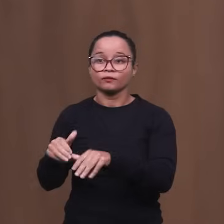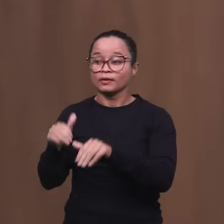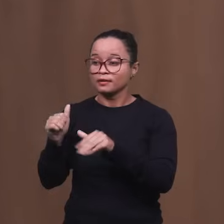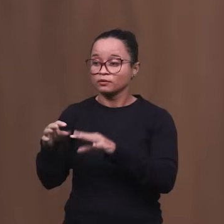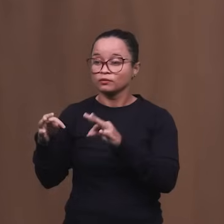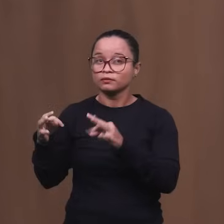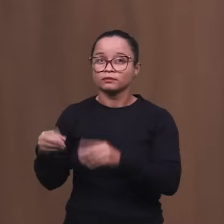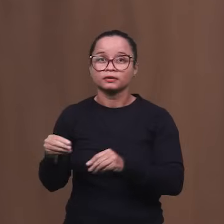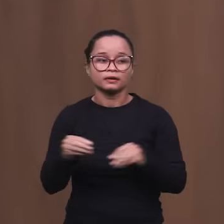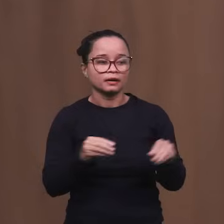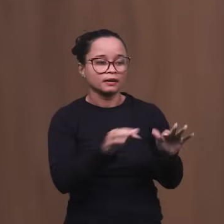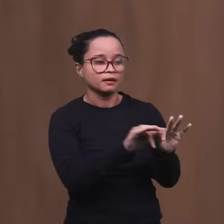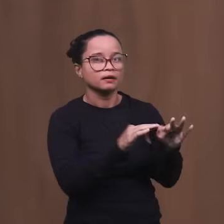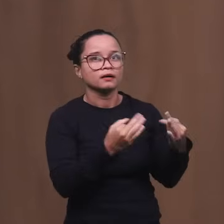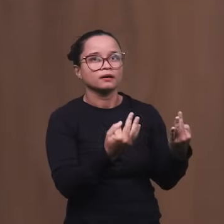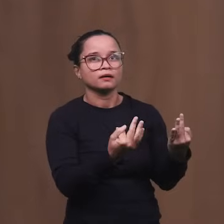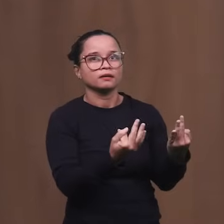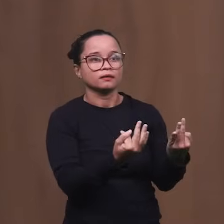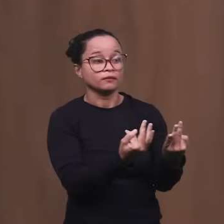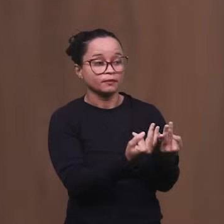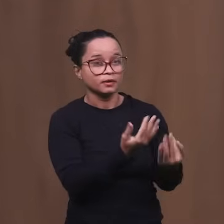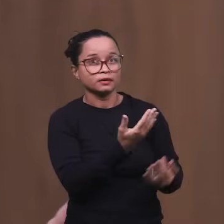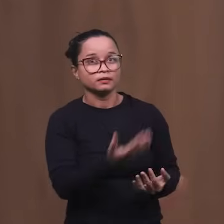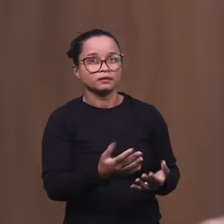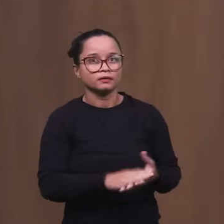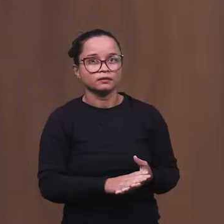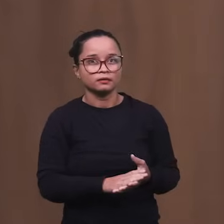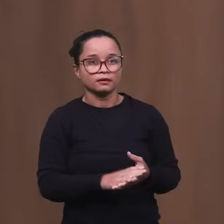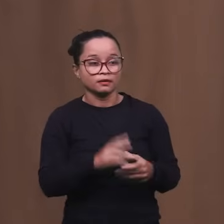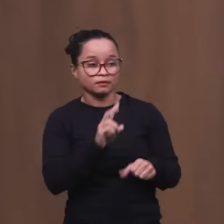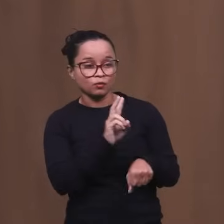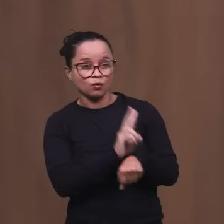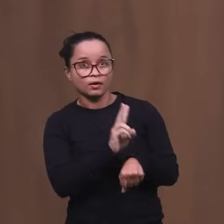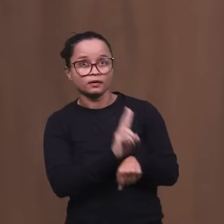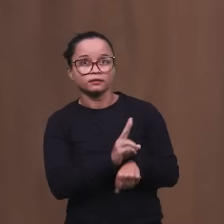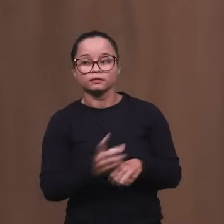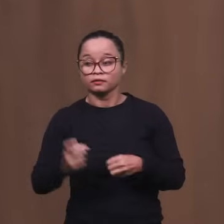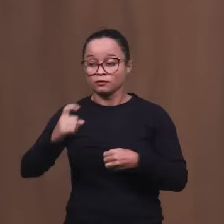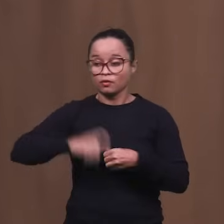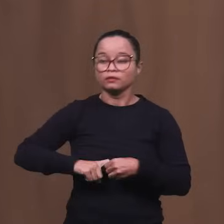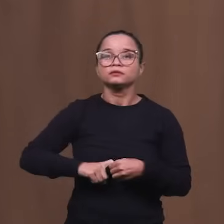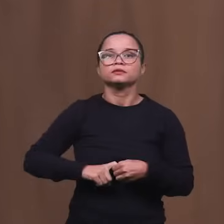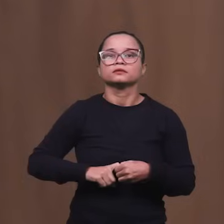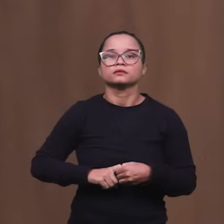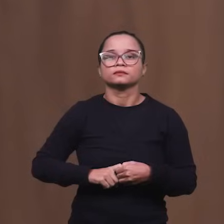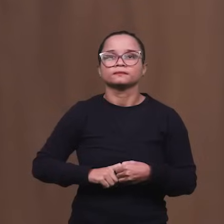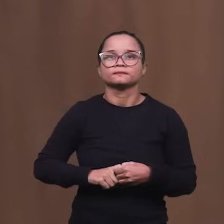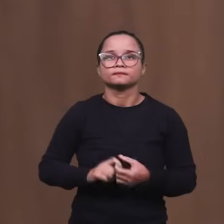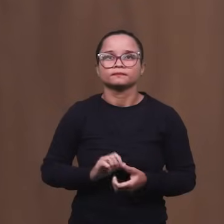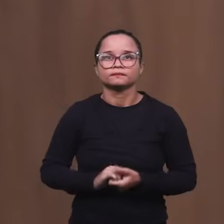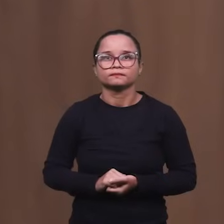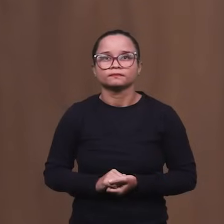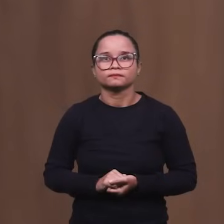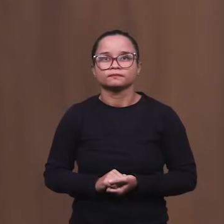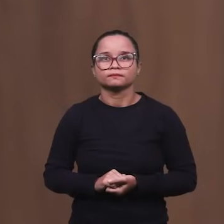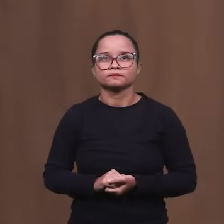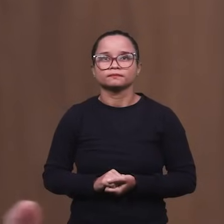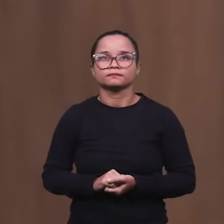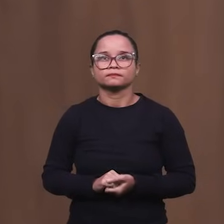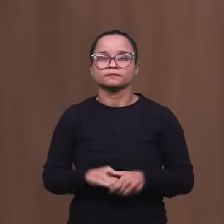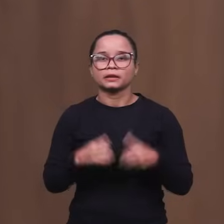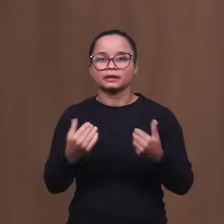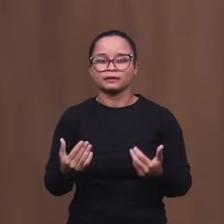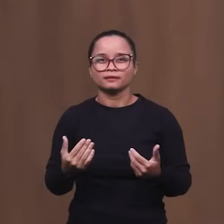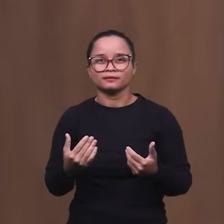exército inteiro. E deixou a família, os filhos sem uma guarnição. Quando eles voltam, então